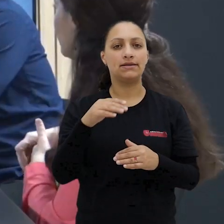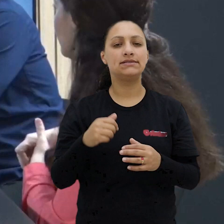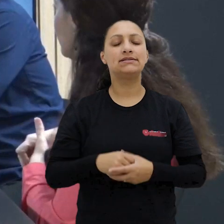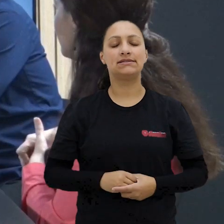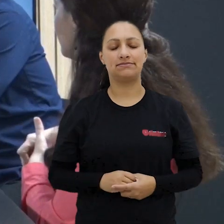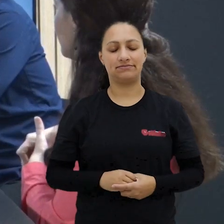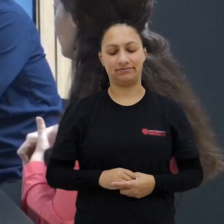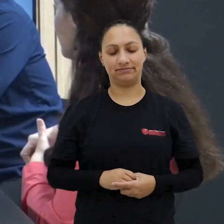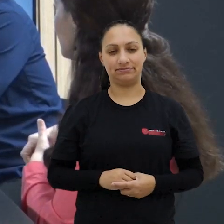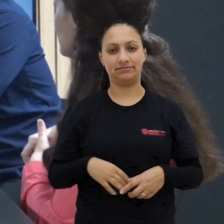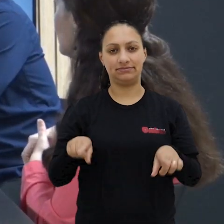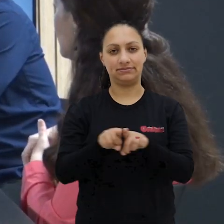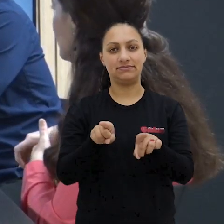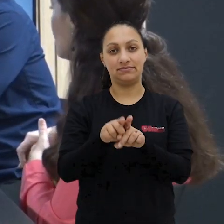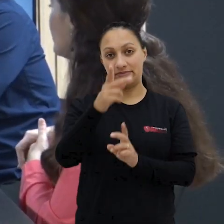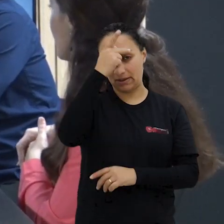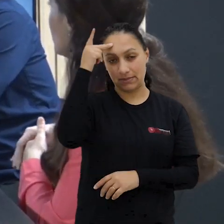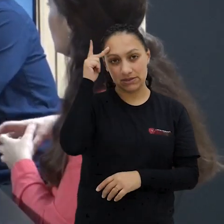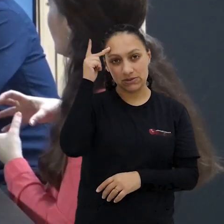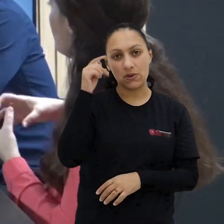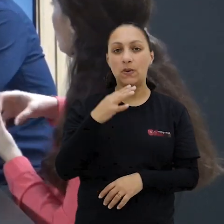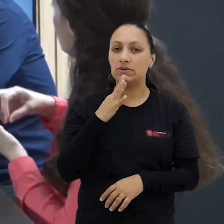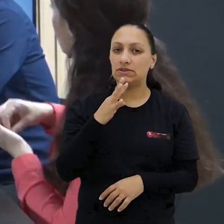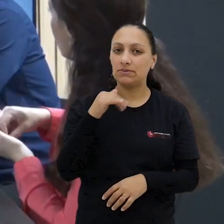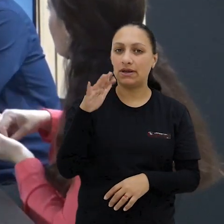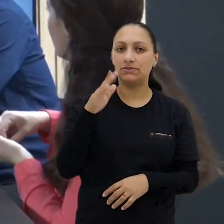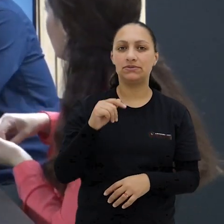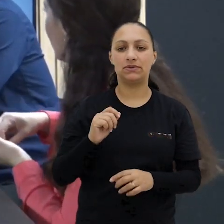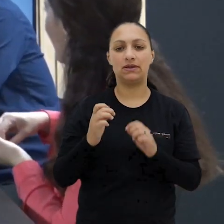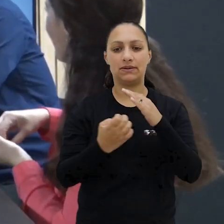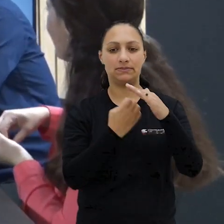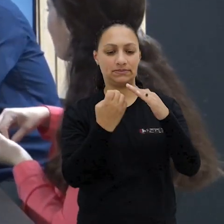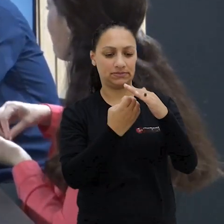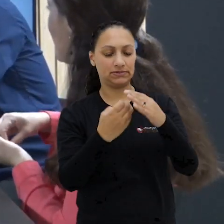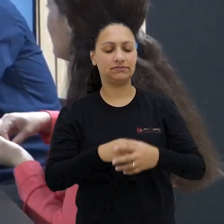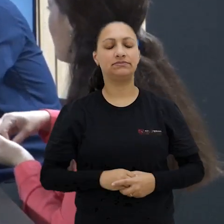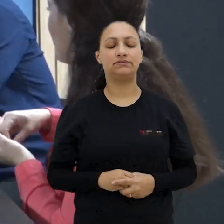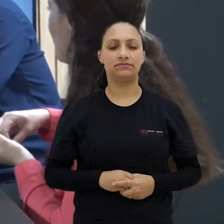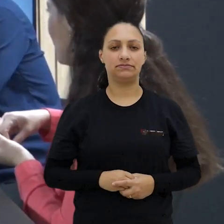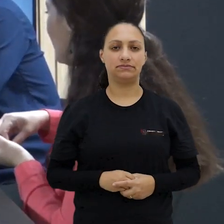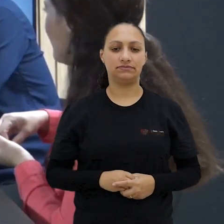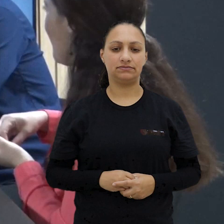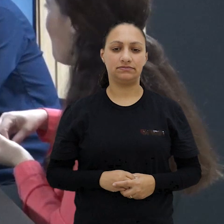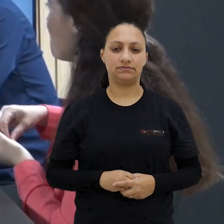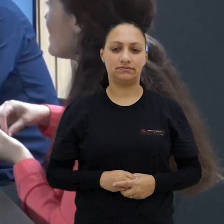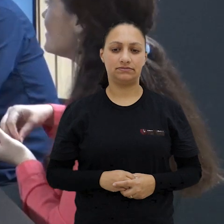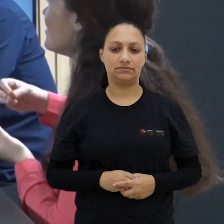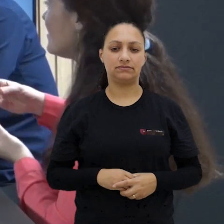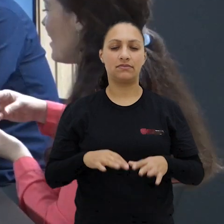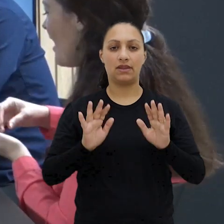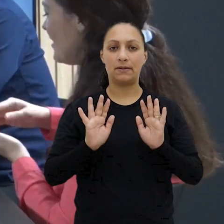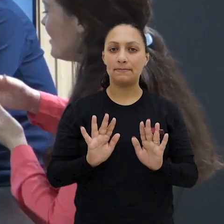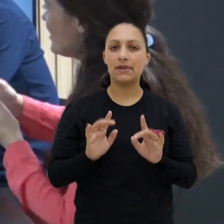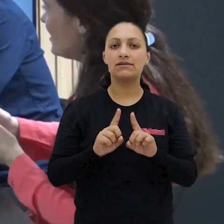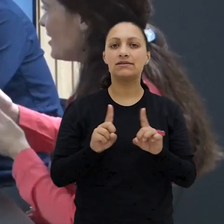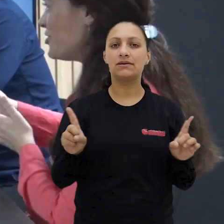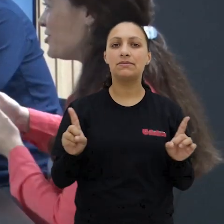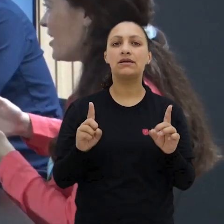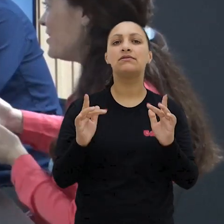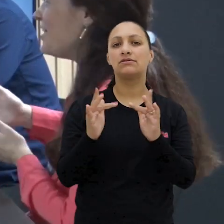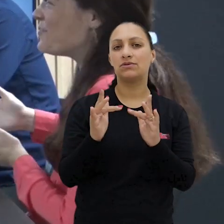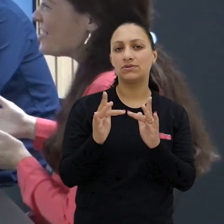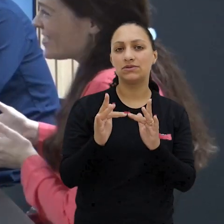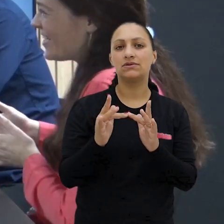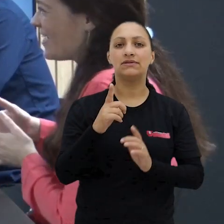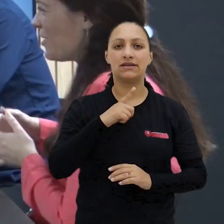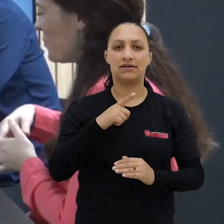um perfil muito mais da pessoa do que da empresa, né? E a gente tem muito, grande desafio é esse, né, desse perfil aqui, mas não, né, ainda assim